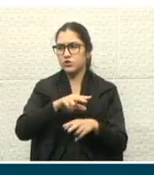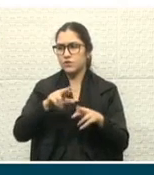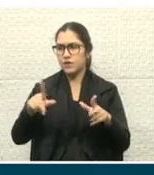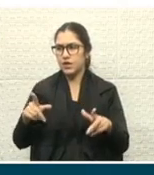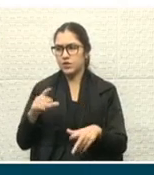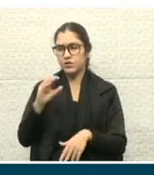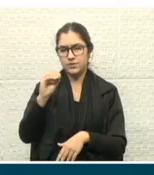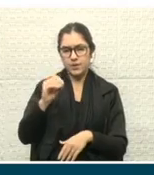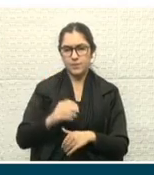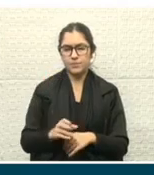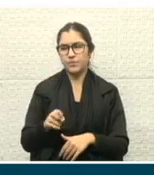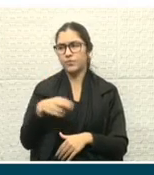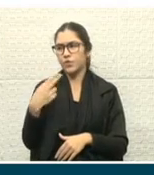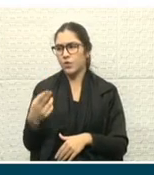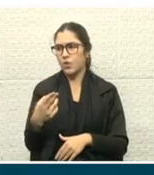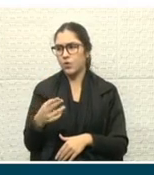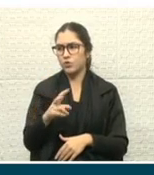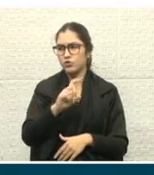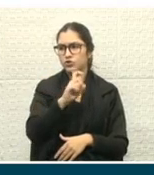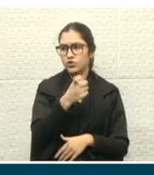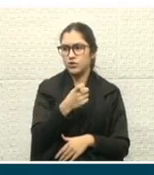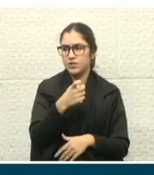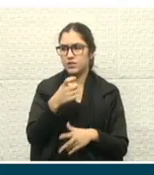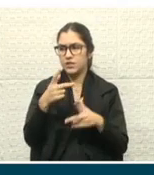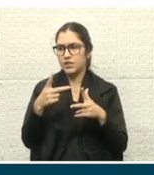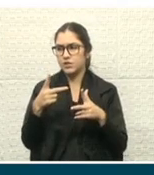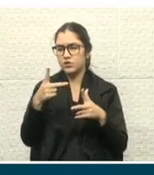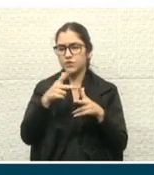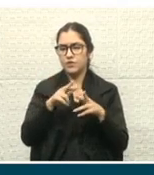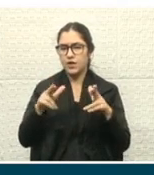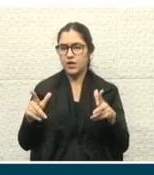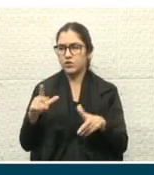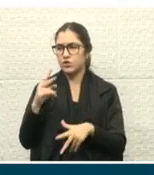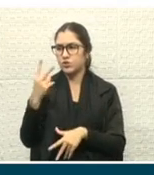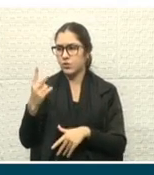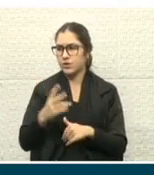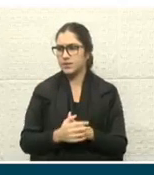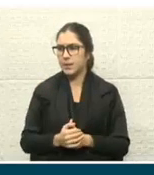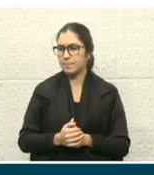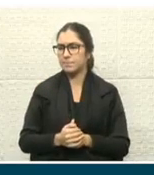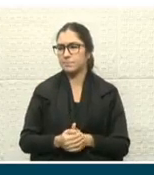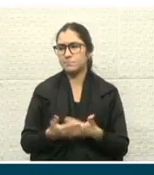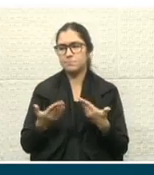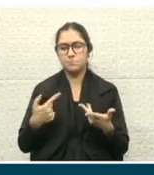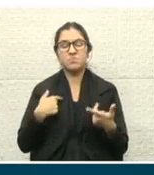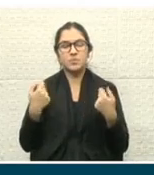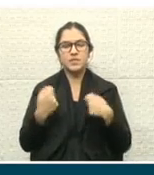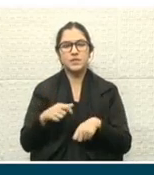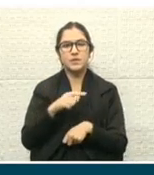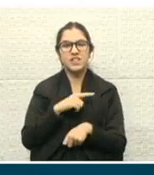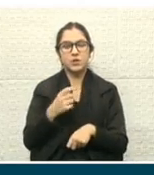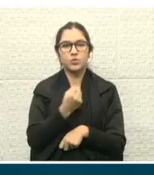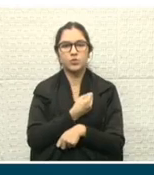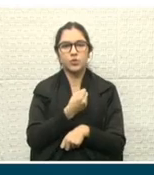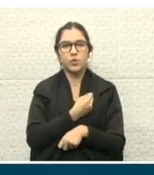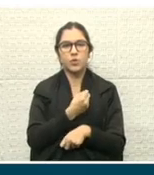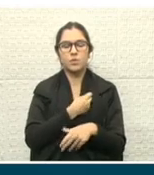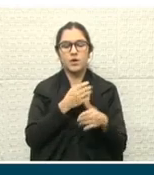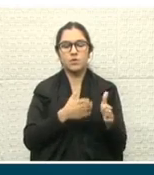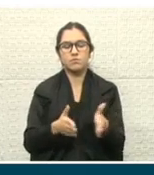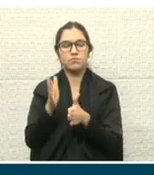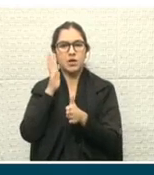de zero, ou que x seja diferente de 2. Então, eu preciso ter um número com uma